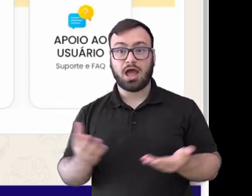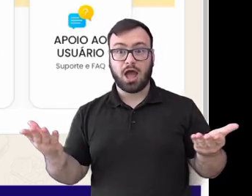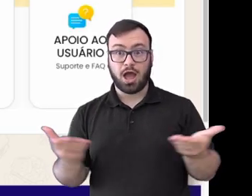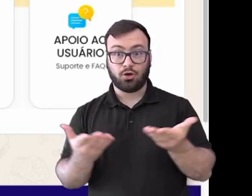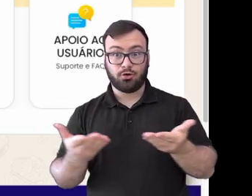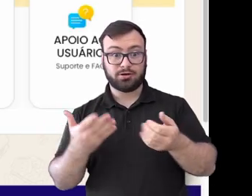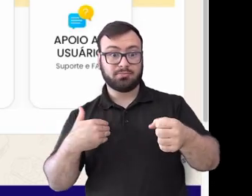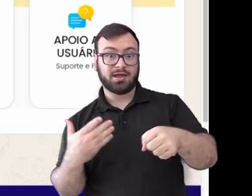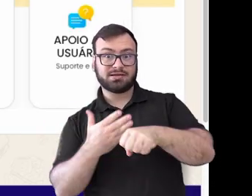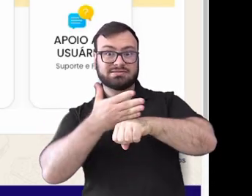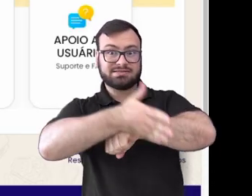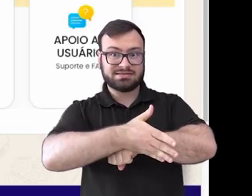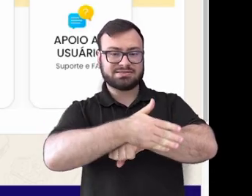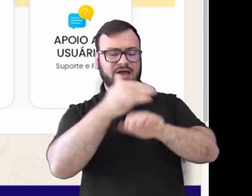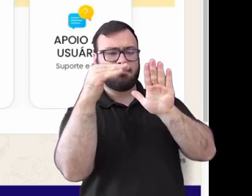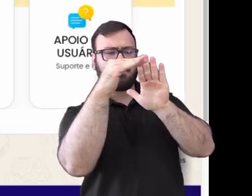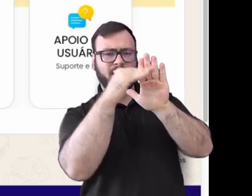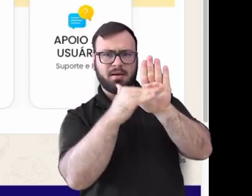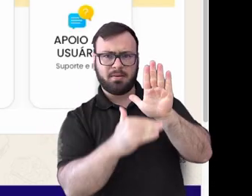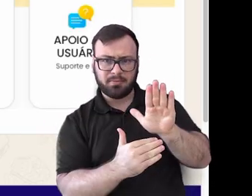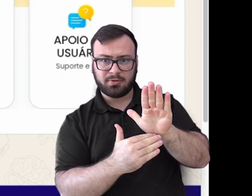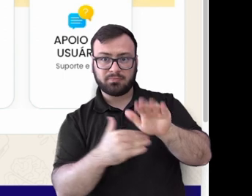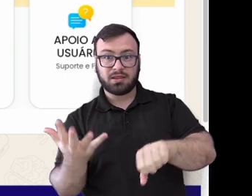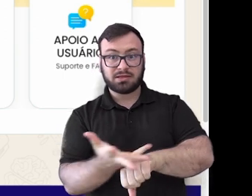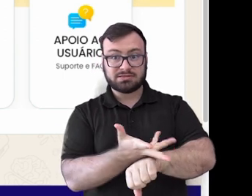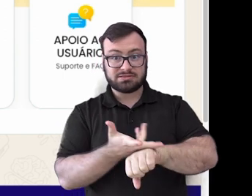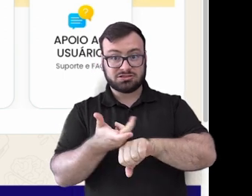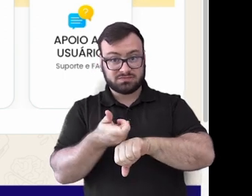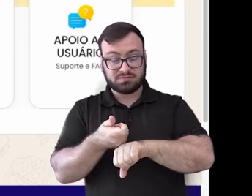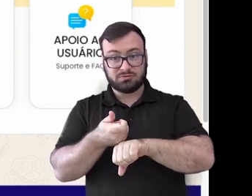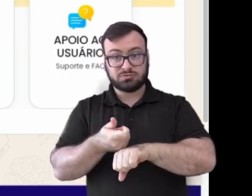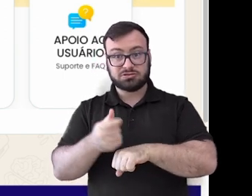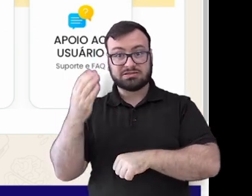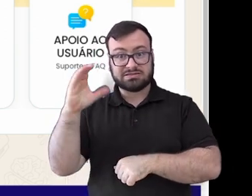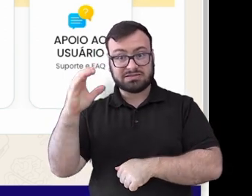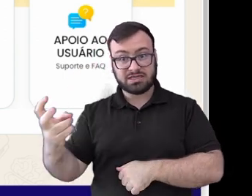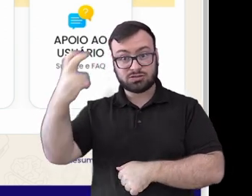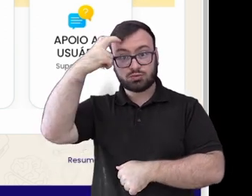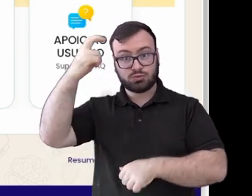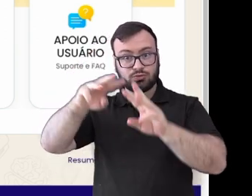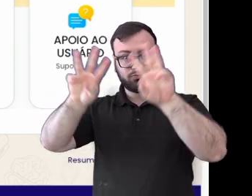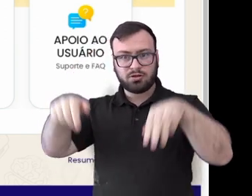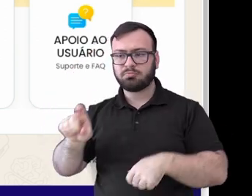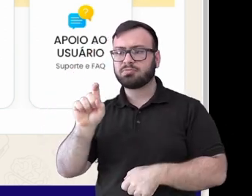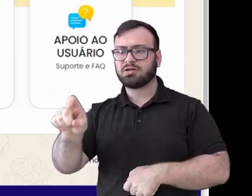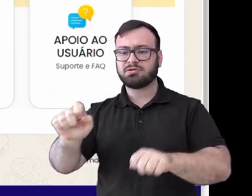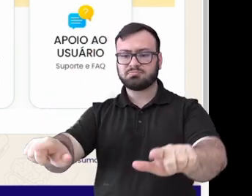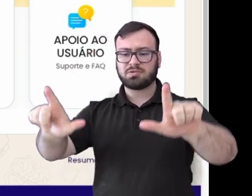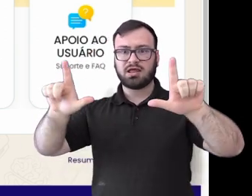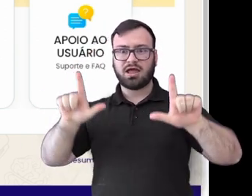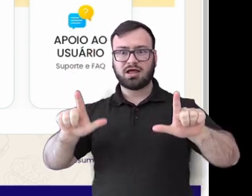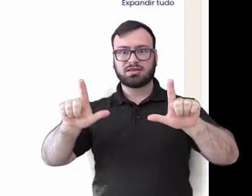e agora acessar as atividades do 2º festival de ciência cultura e inovação Clique na capa da UFPR